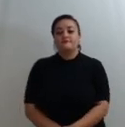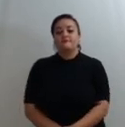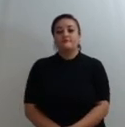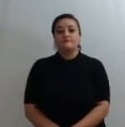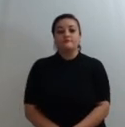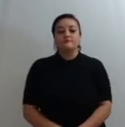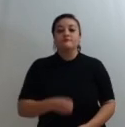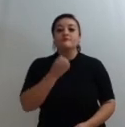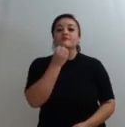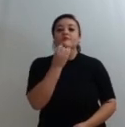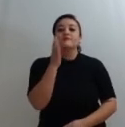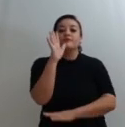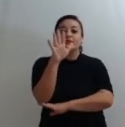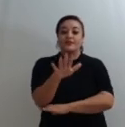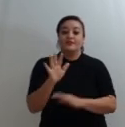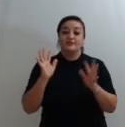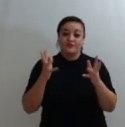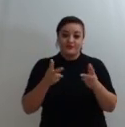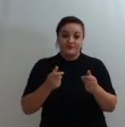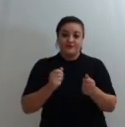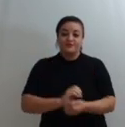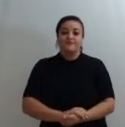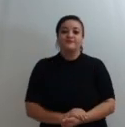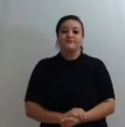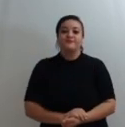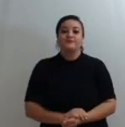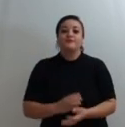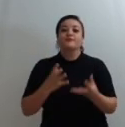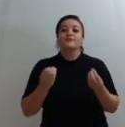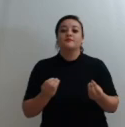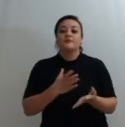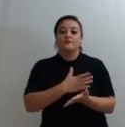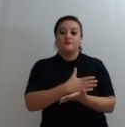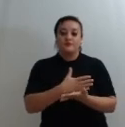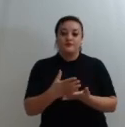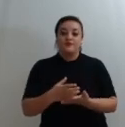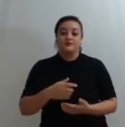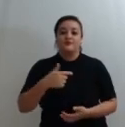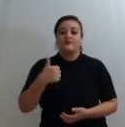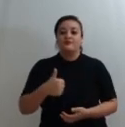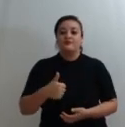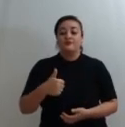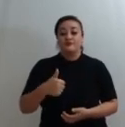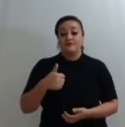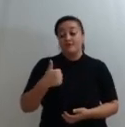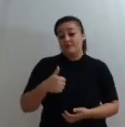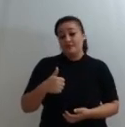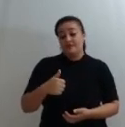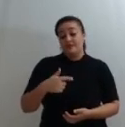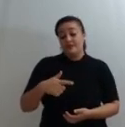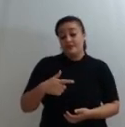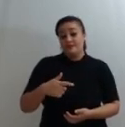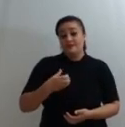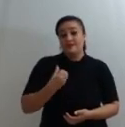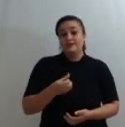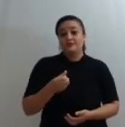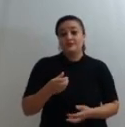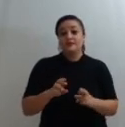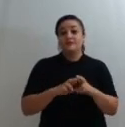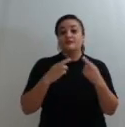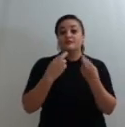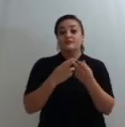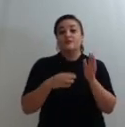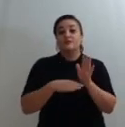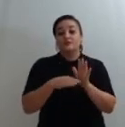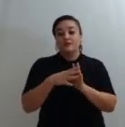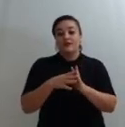Boa tarde a todos. Vamos dar início à 26ª sessão ordinária por videoconferência